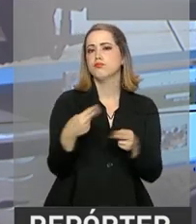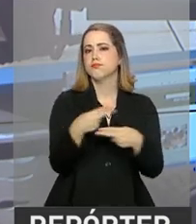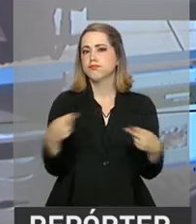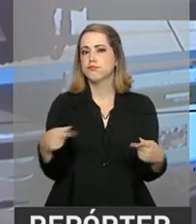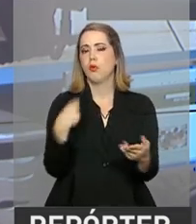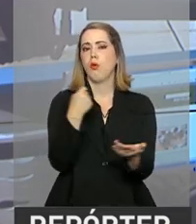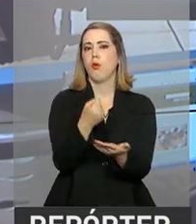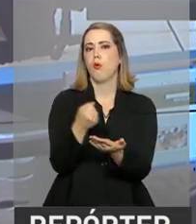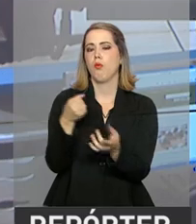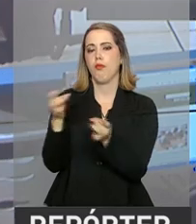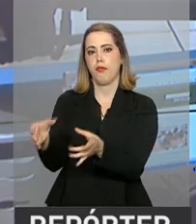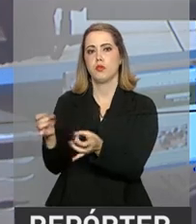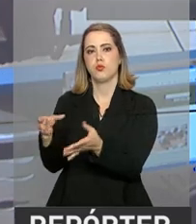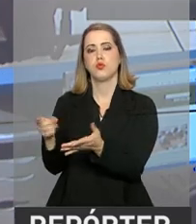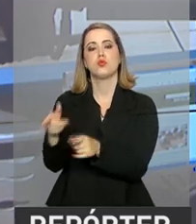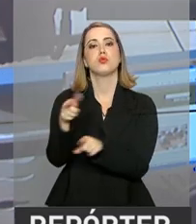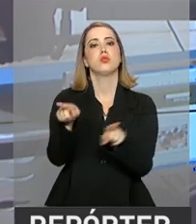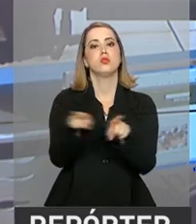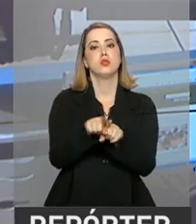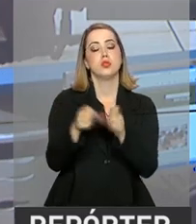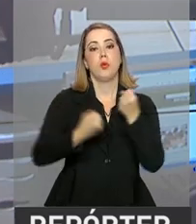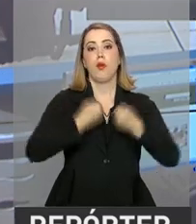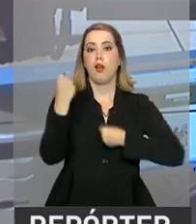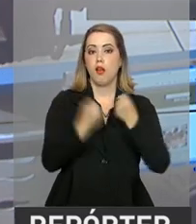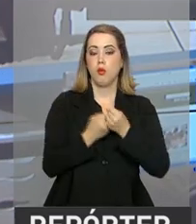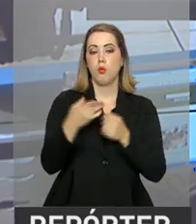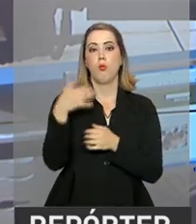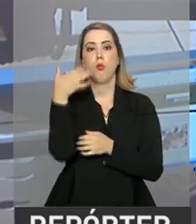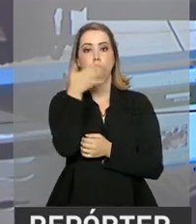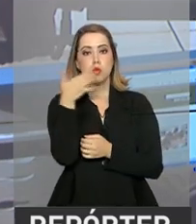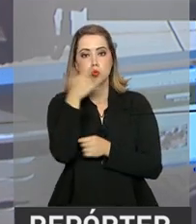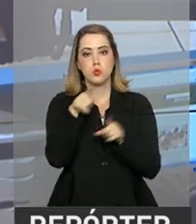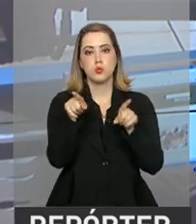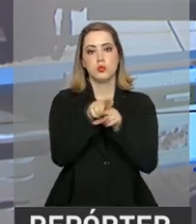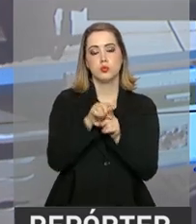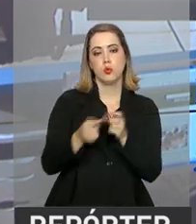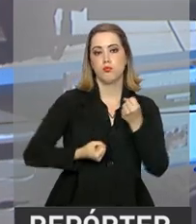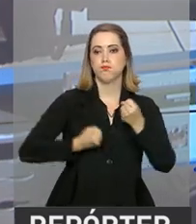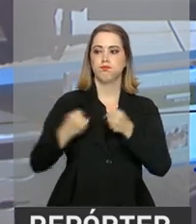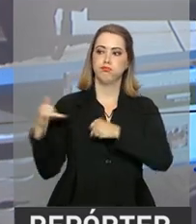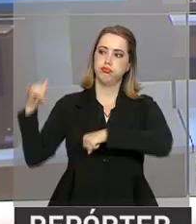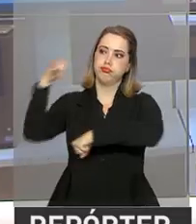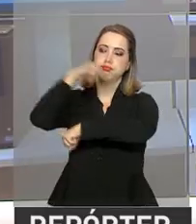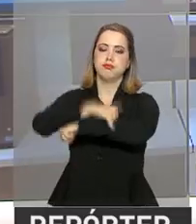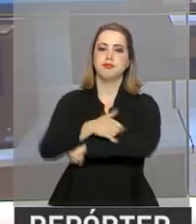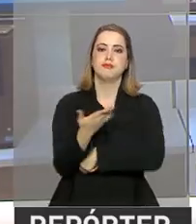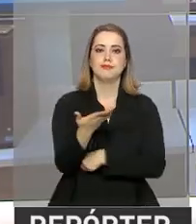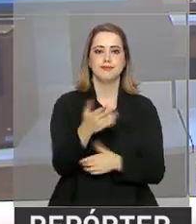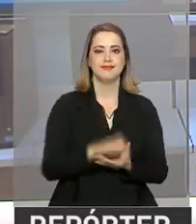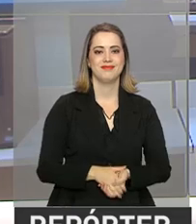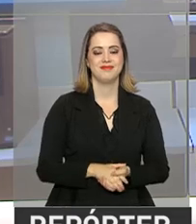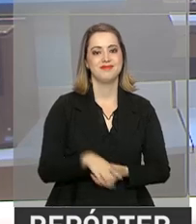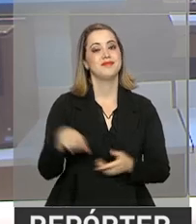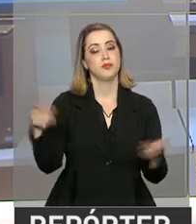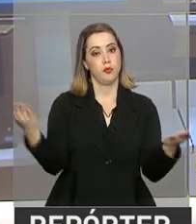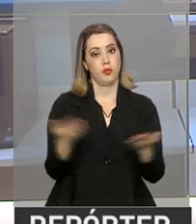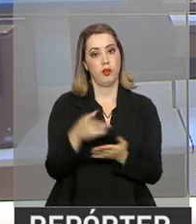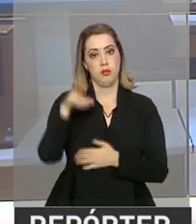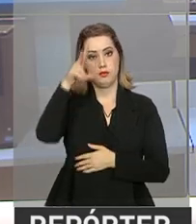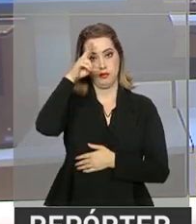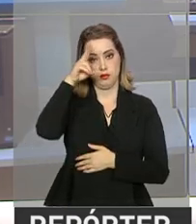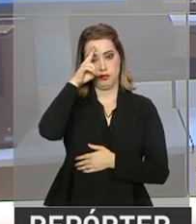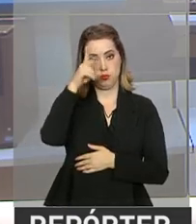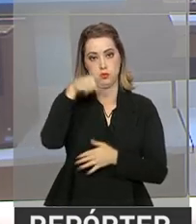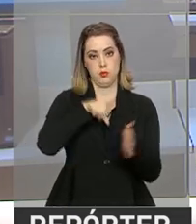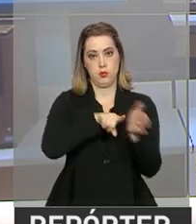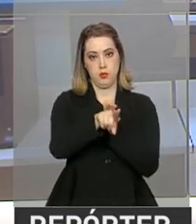mais exportados no período estão os automóveis açúcar refinado e aviões e nesta segunda-feira a polícia